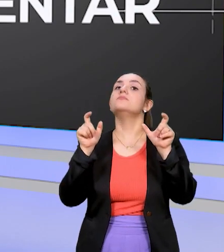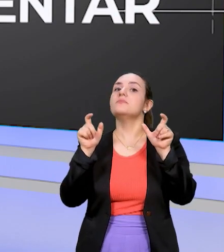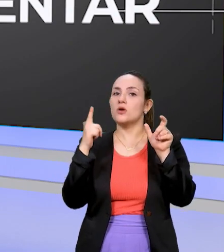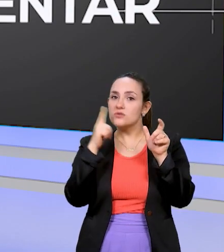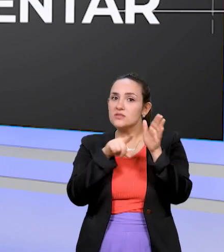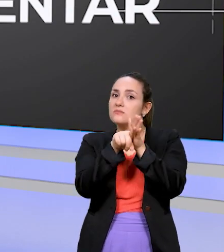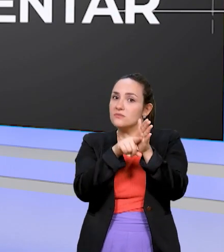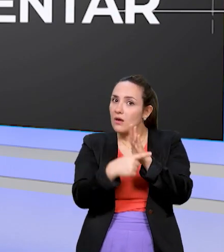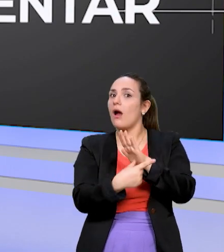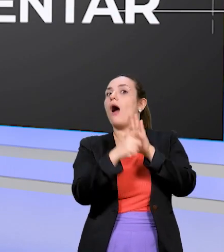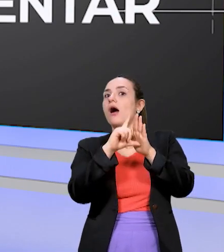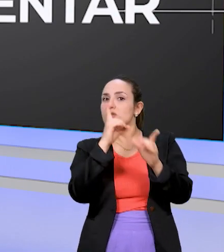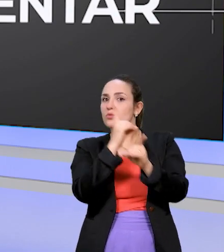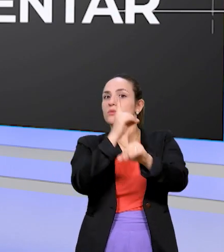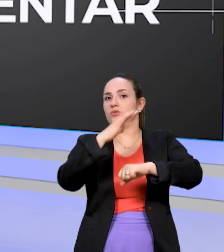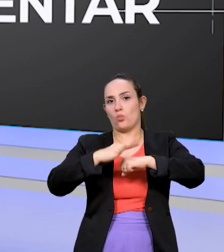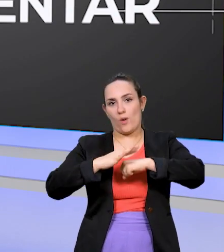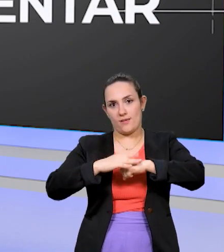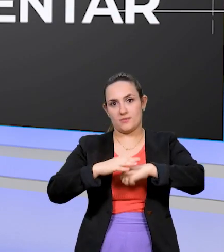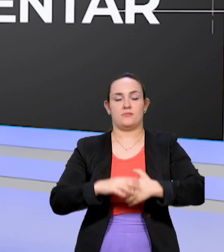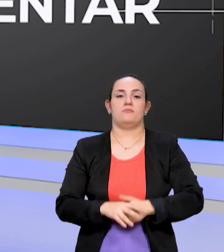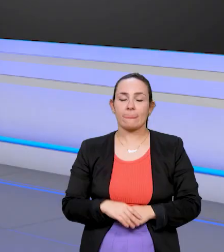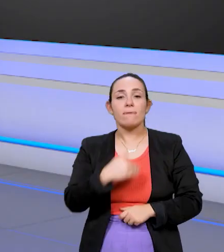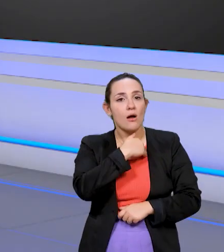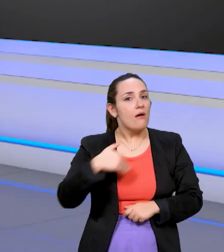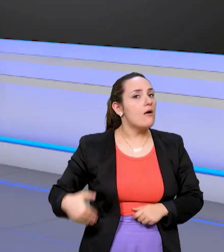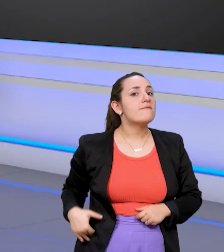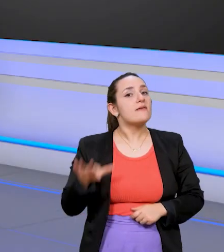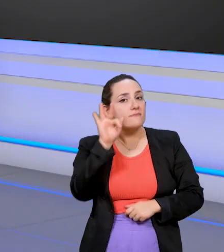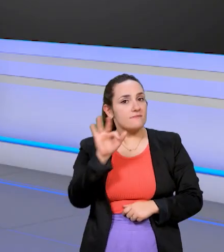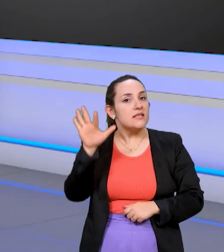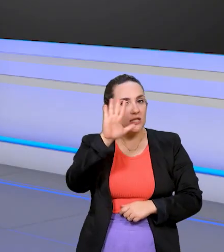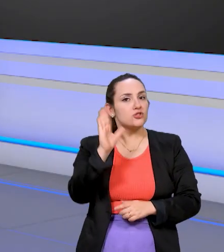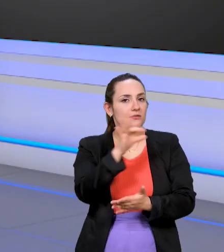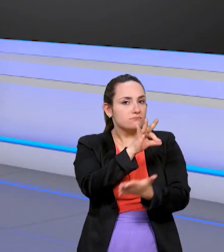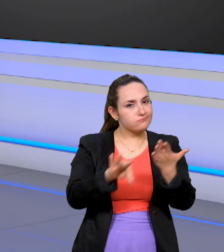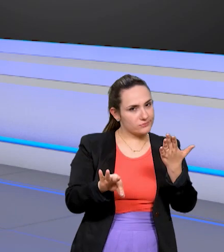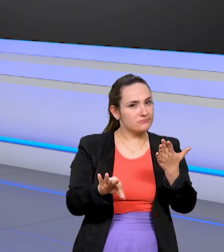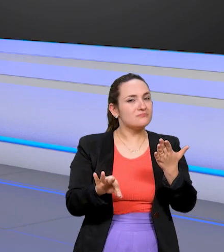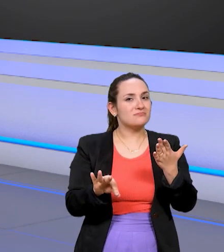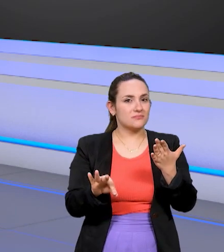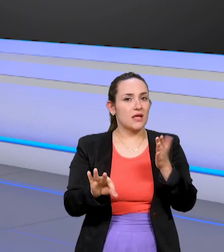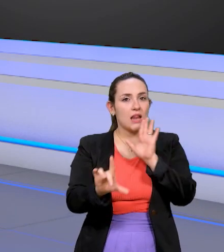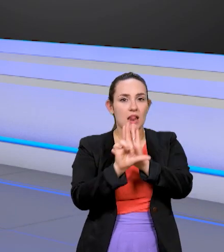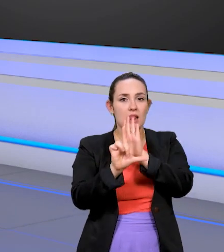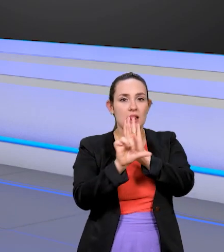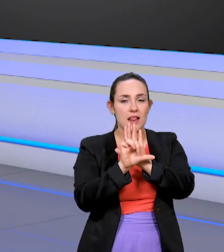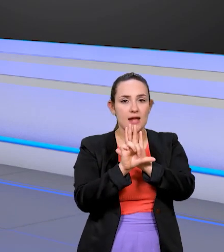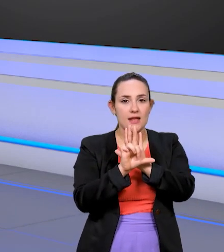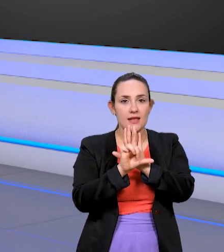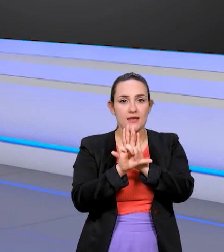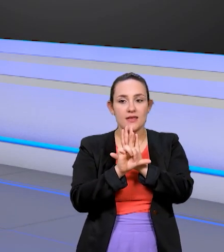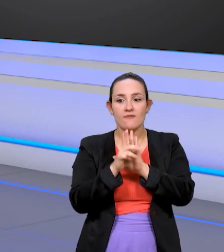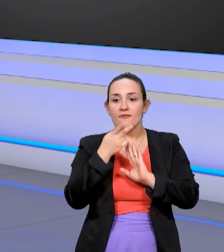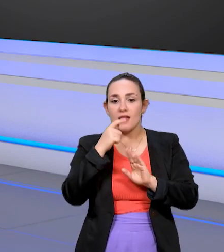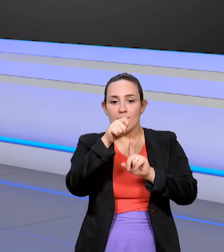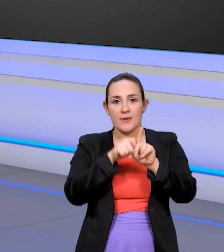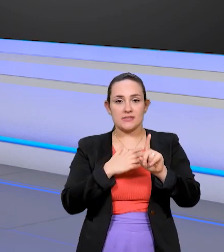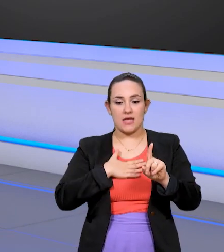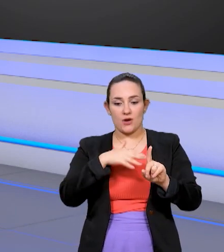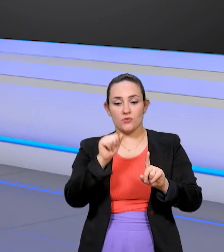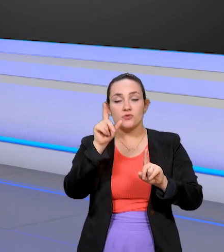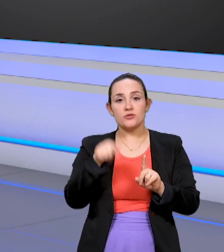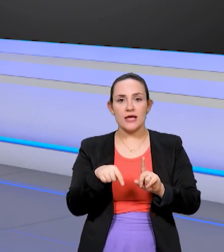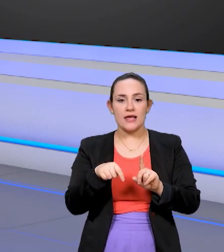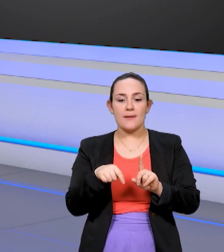incentivando principalmente o diagnóstico precoce. O governo federal sancionou recentemente a lei que faz de agosto